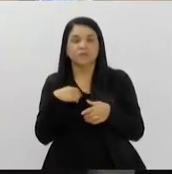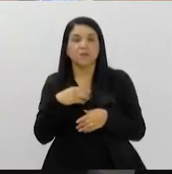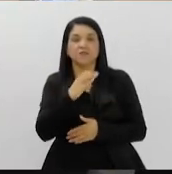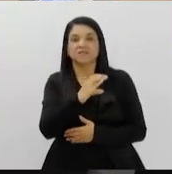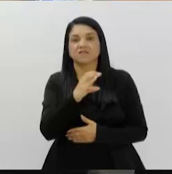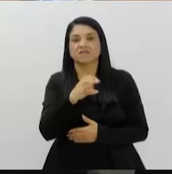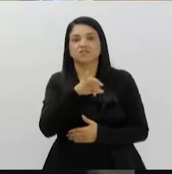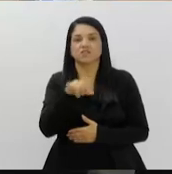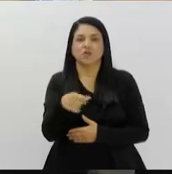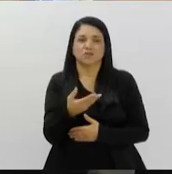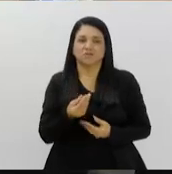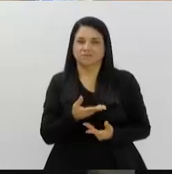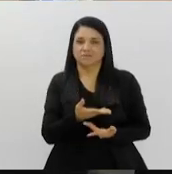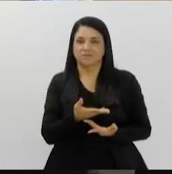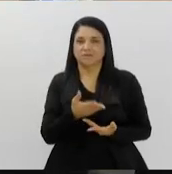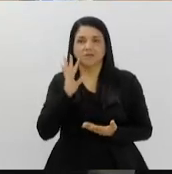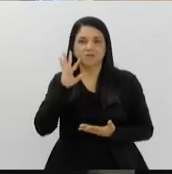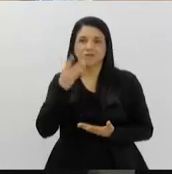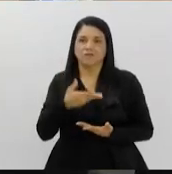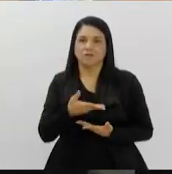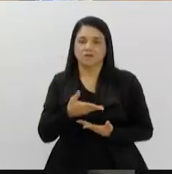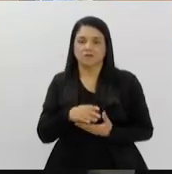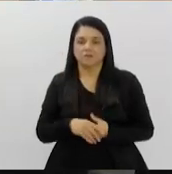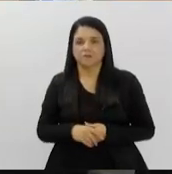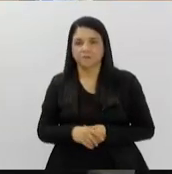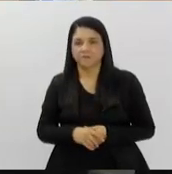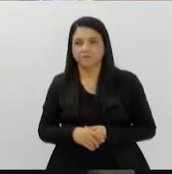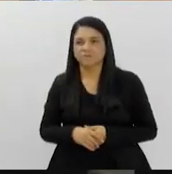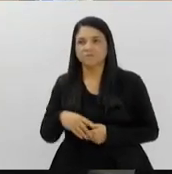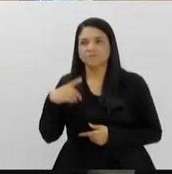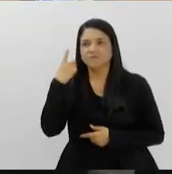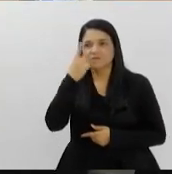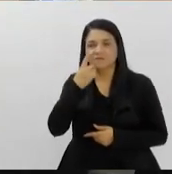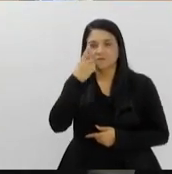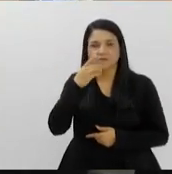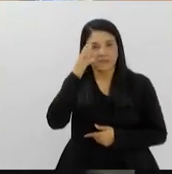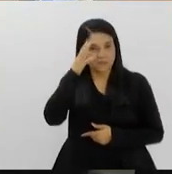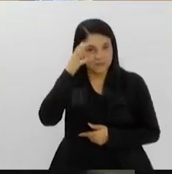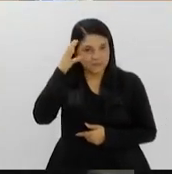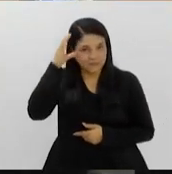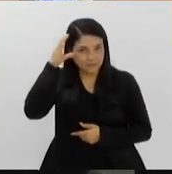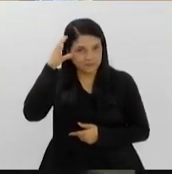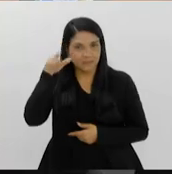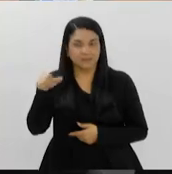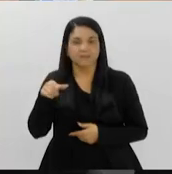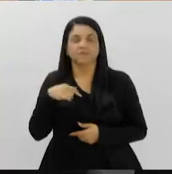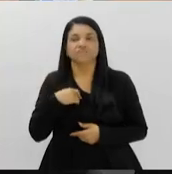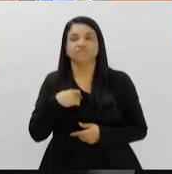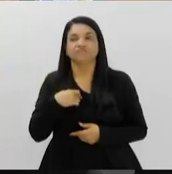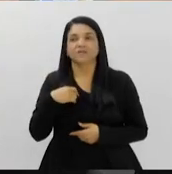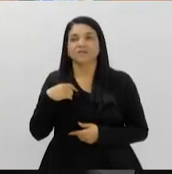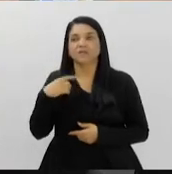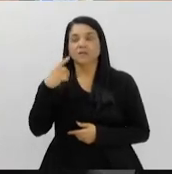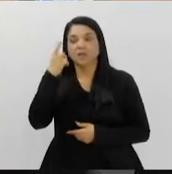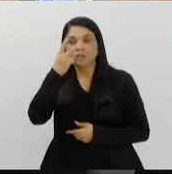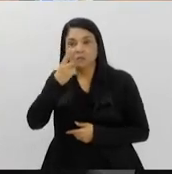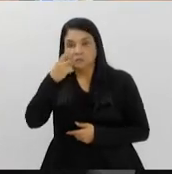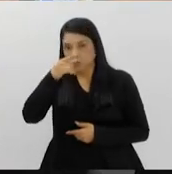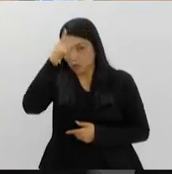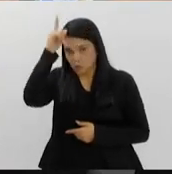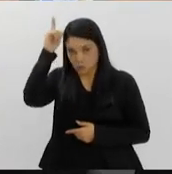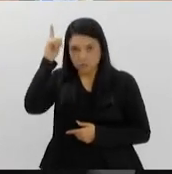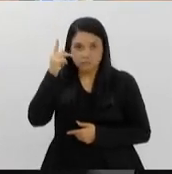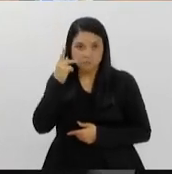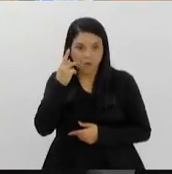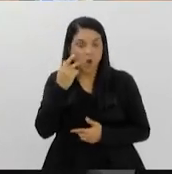pô. Não presidente. Precisa uma comissão para isso. Deputada Célia Jordão, Luiz Paulo. Deputada Célia, quer a sua Paulo, atenção. Inclusive, dia desse foi tema